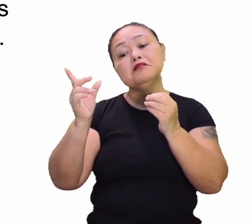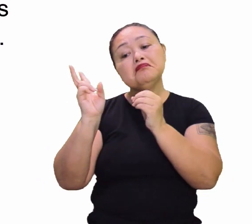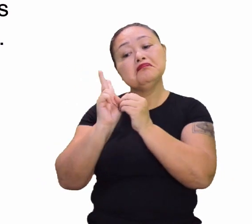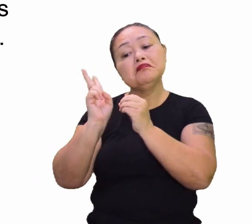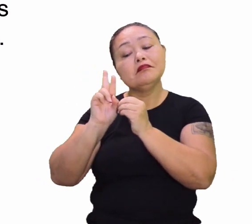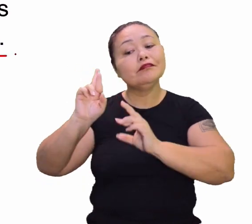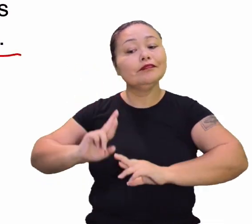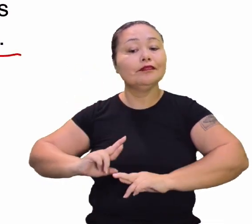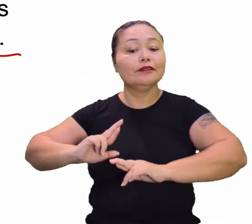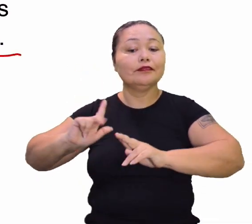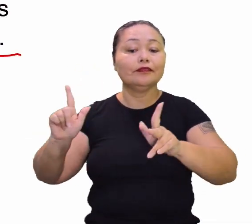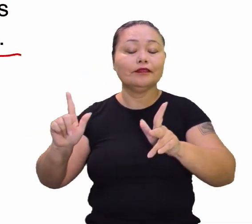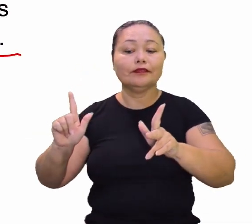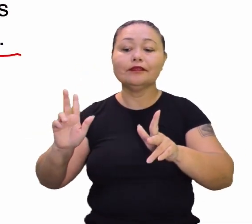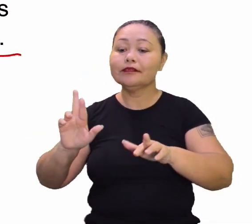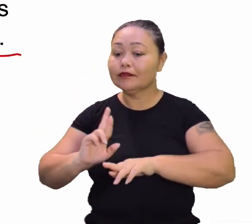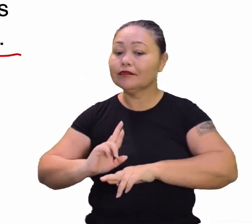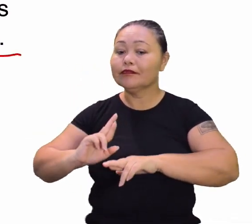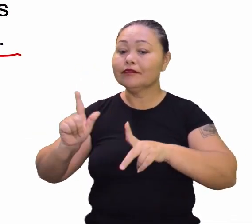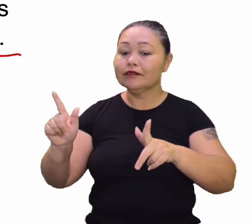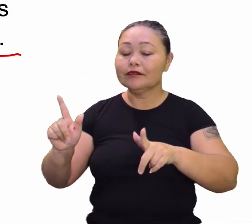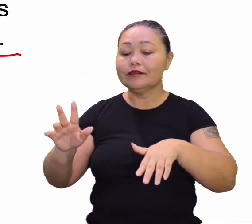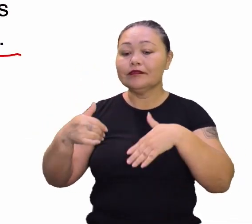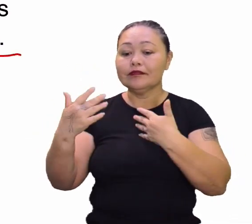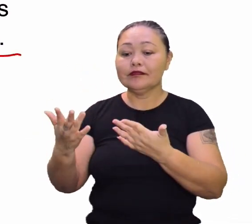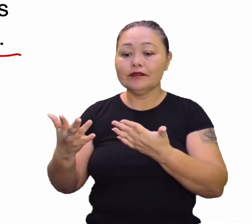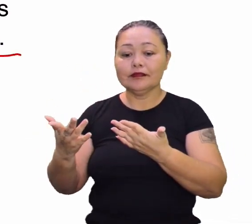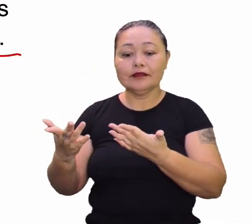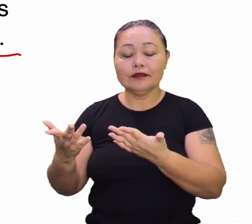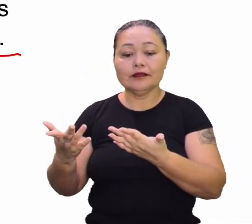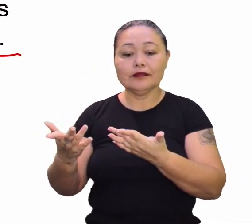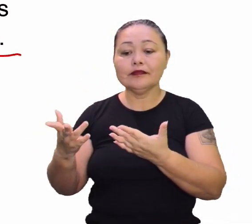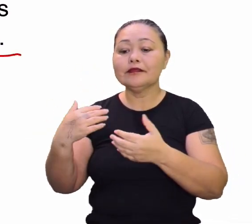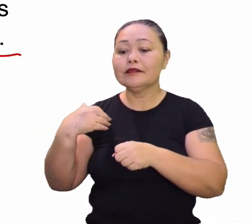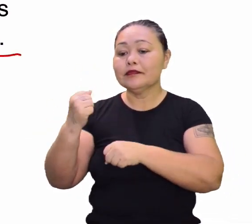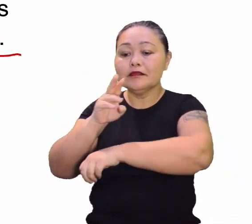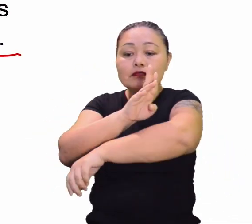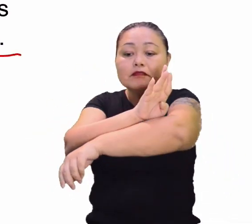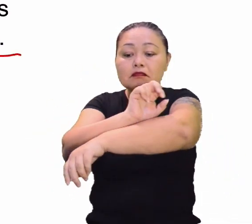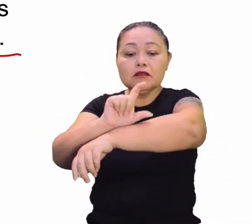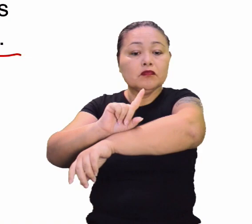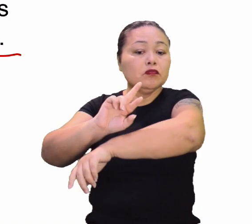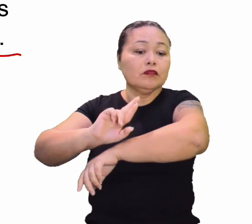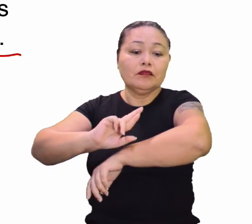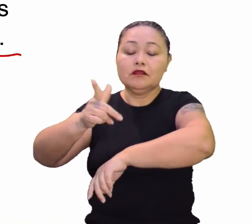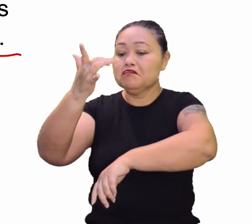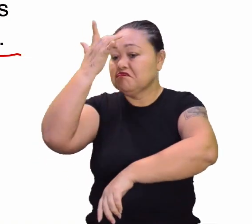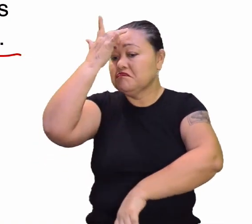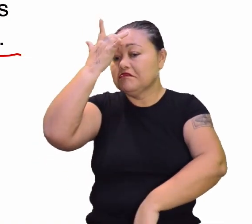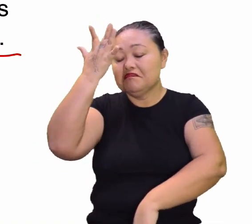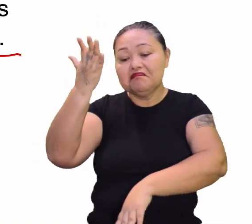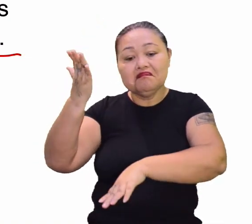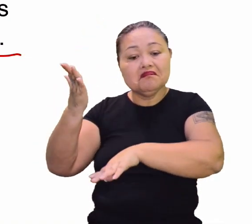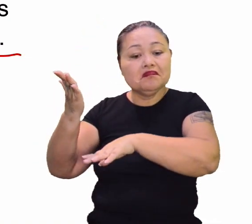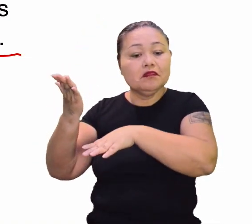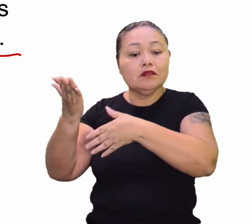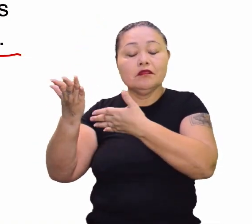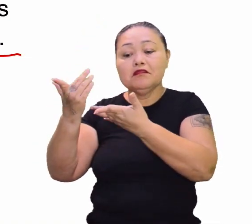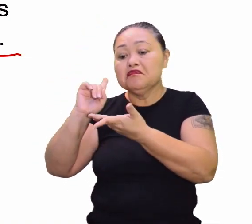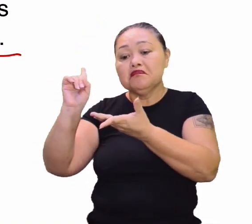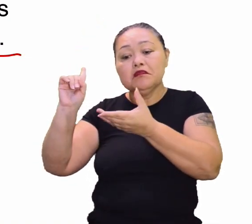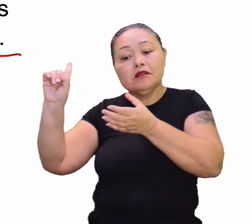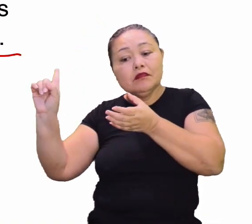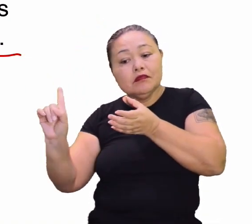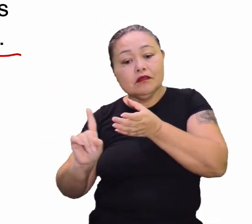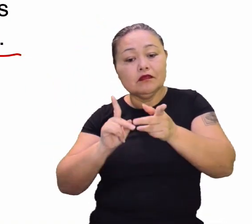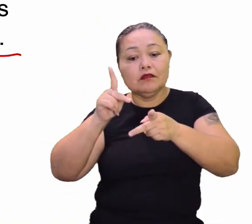é diferente isso. Com certeza. É diferente. Exatamente. Então, uma construção de rodovia não facilita e nem